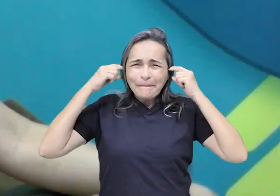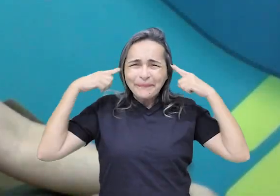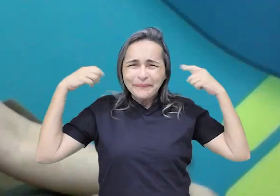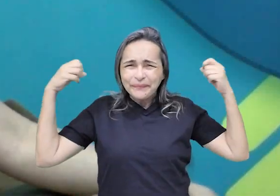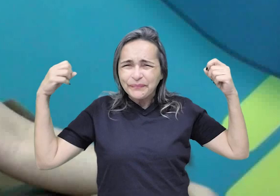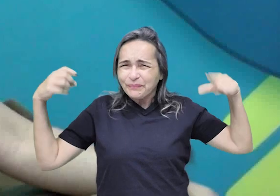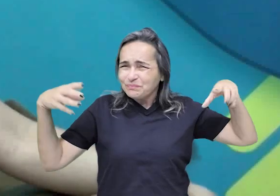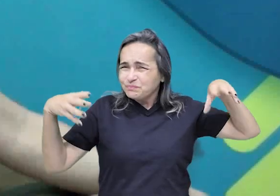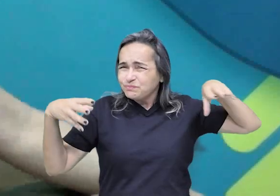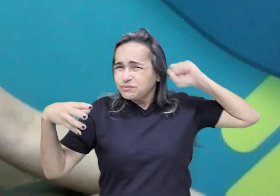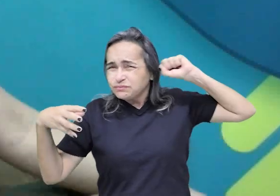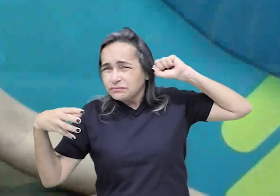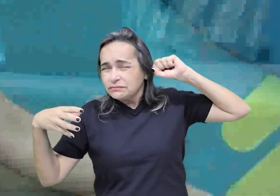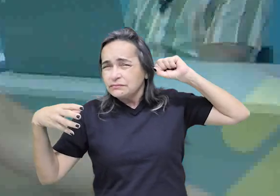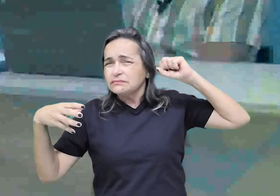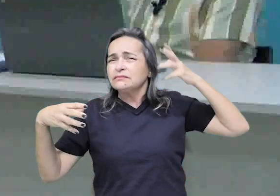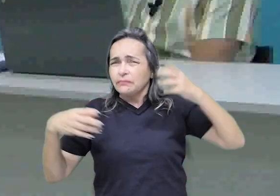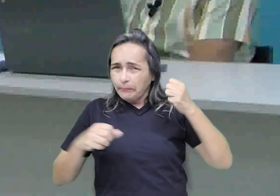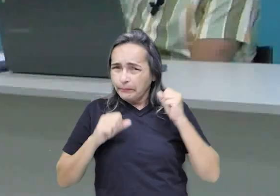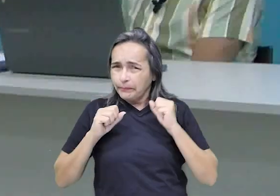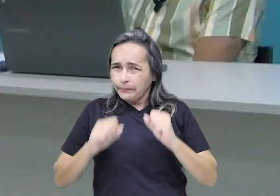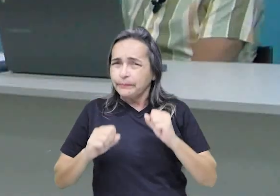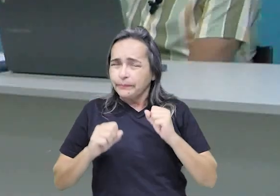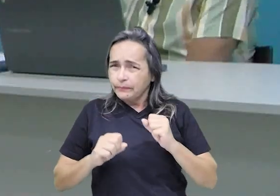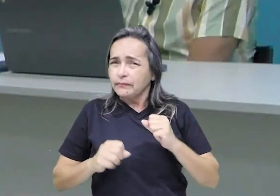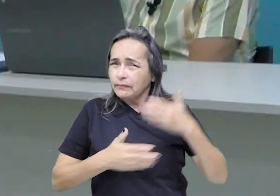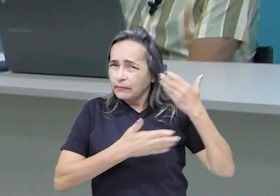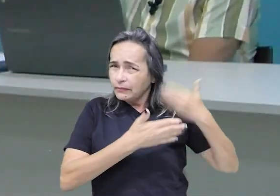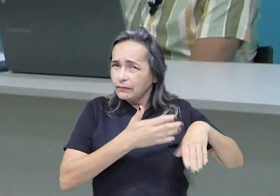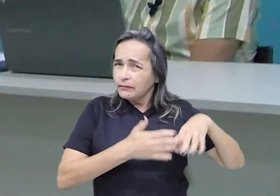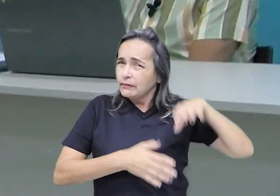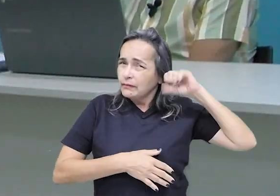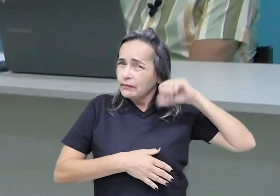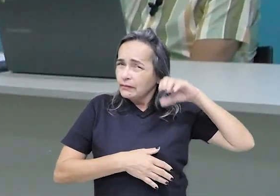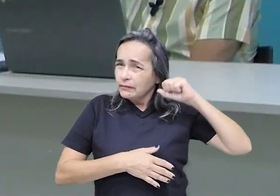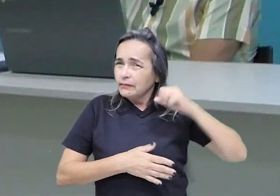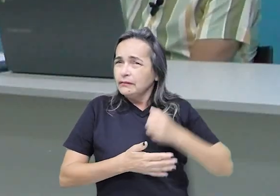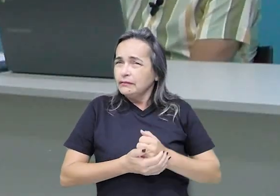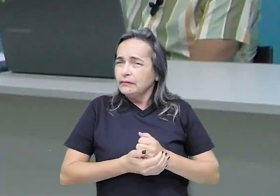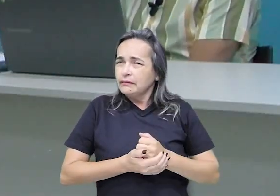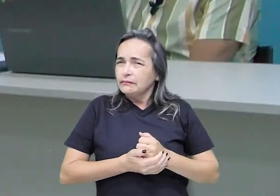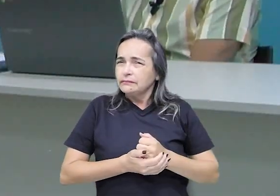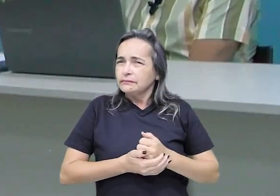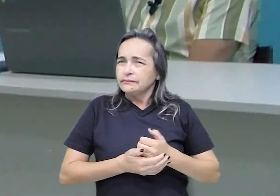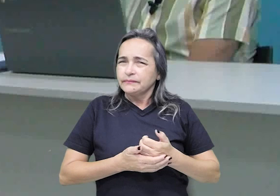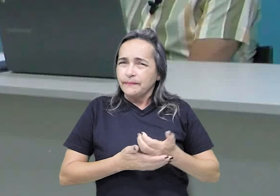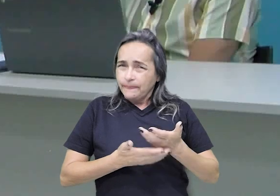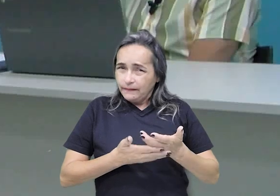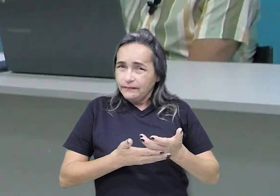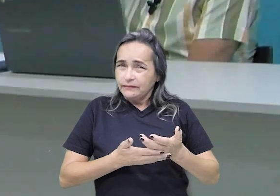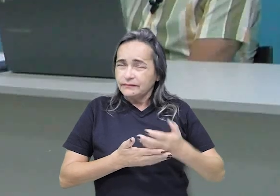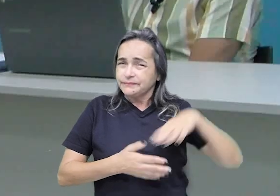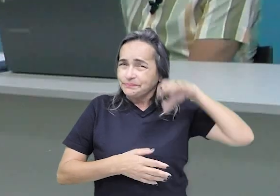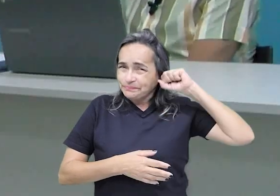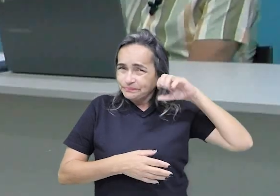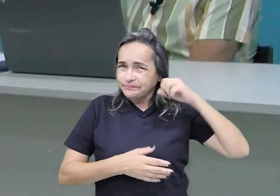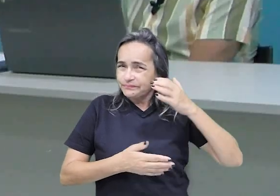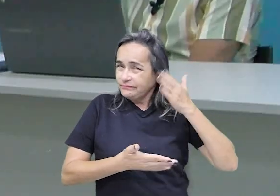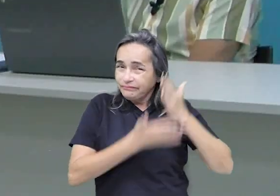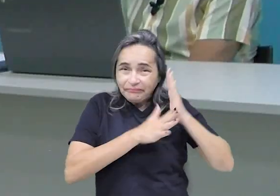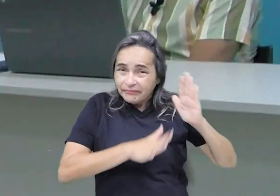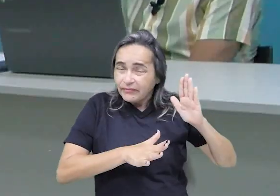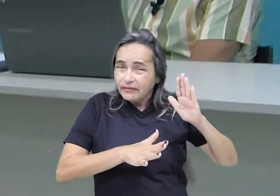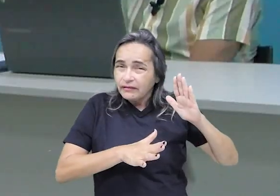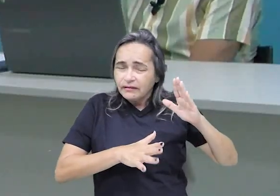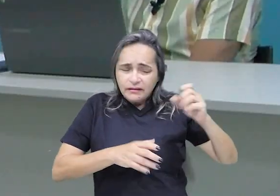grande à audição que pode trazer uma perda auditiva que a gente chama de perda auditiva abrupta. Foi naquela, né? Perdeu